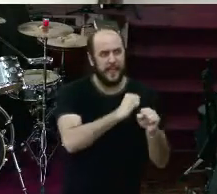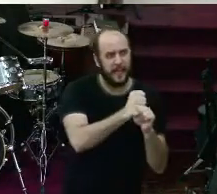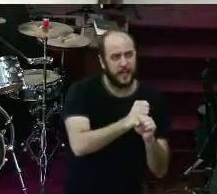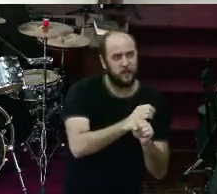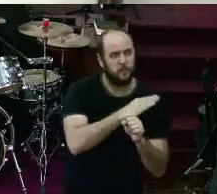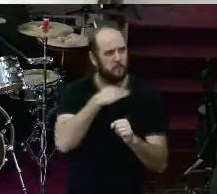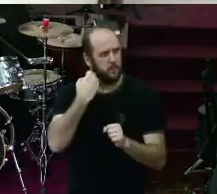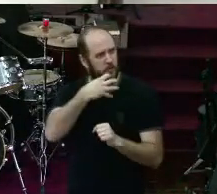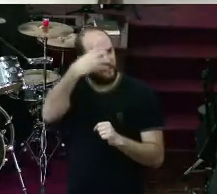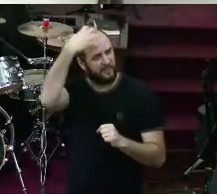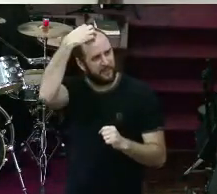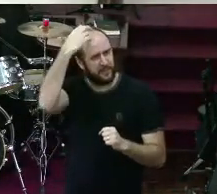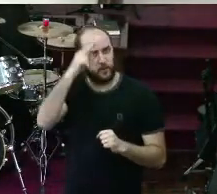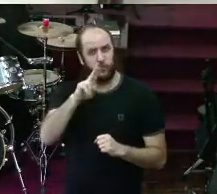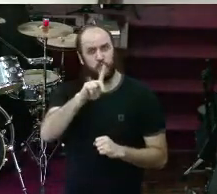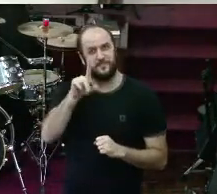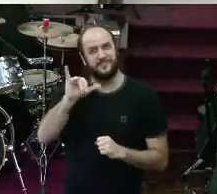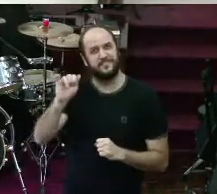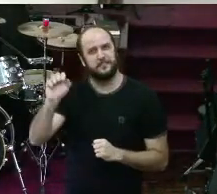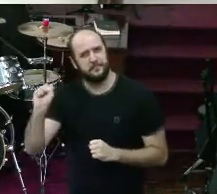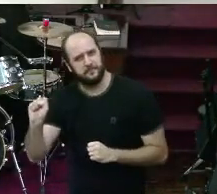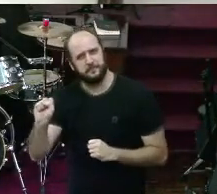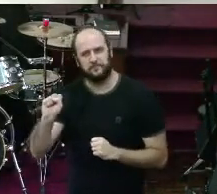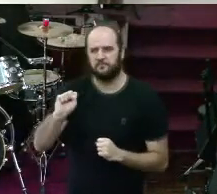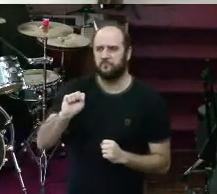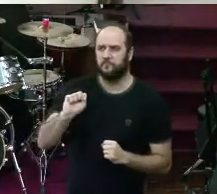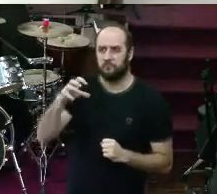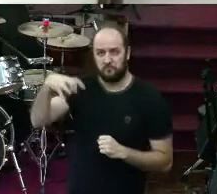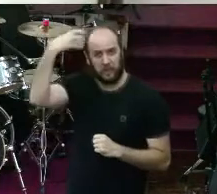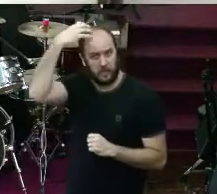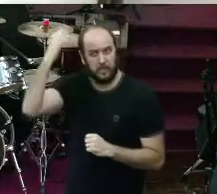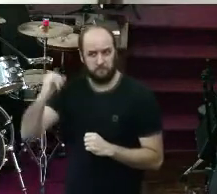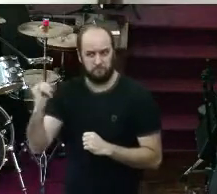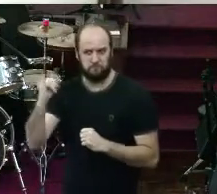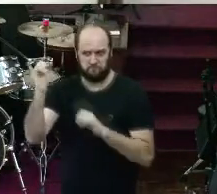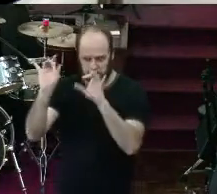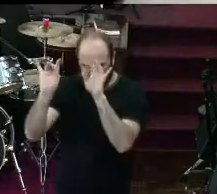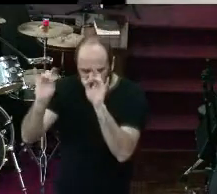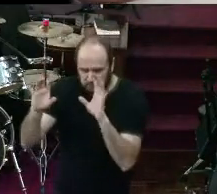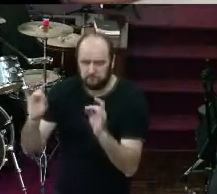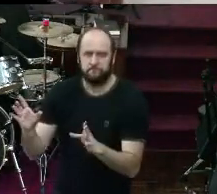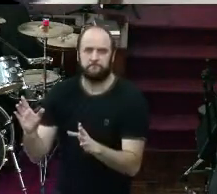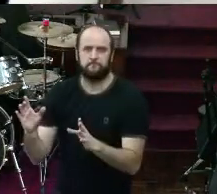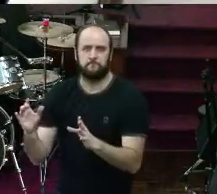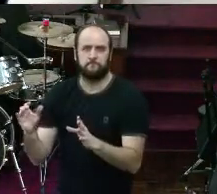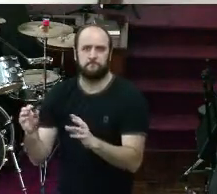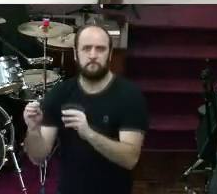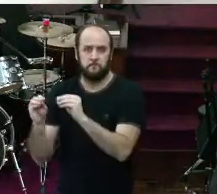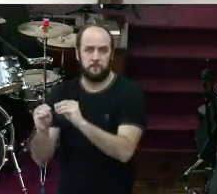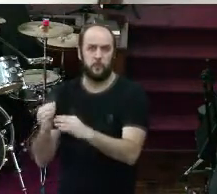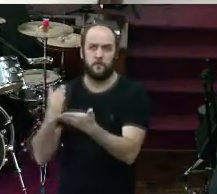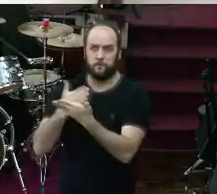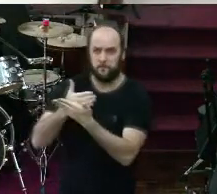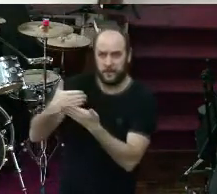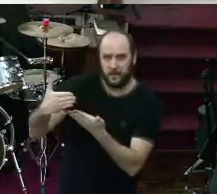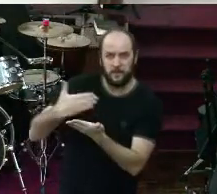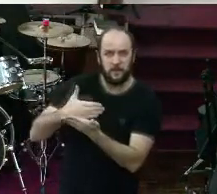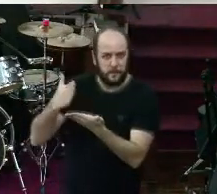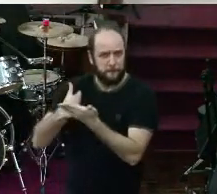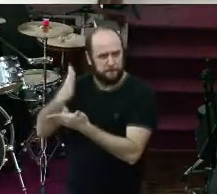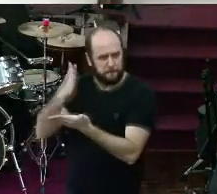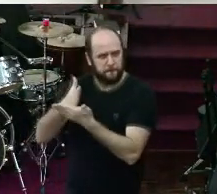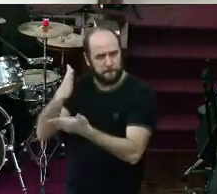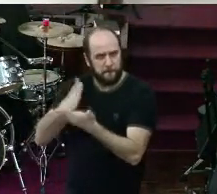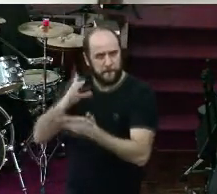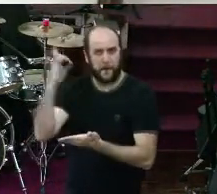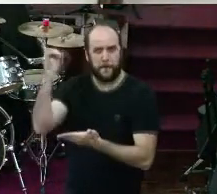um rei singular, um rei especial, passando a dinastia de Davi e de Salomão, talvez o rei que mais marcou,